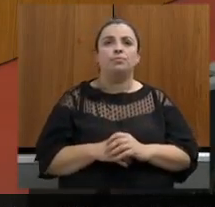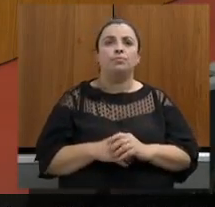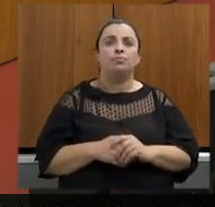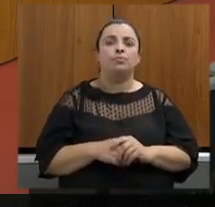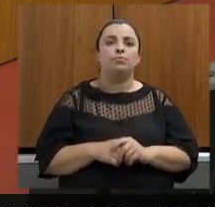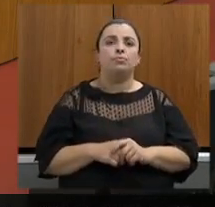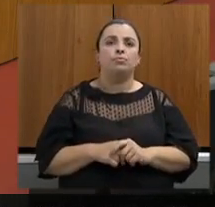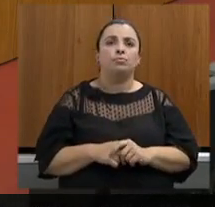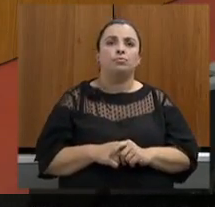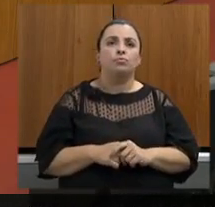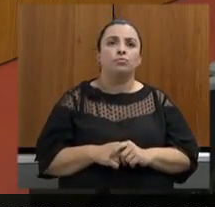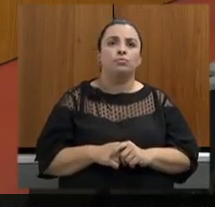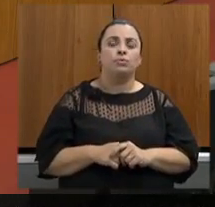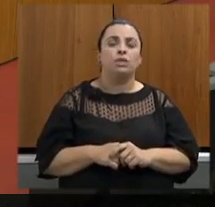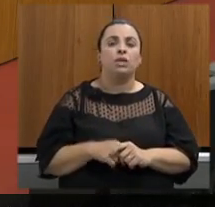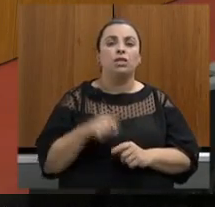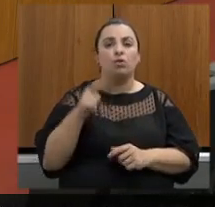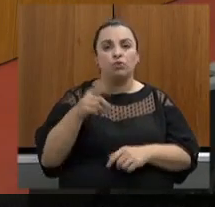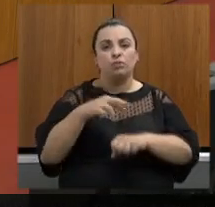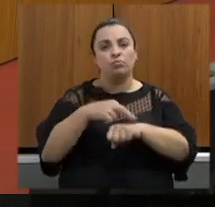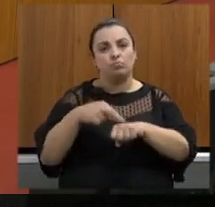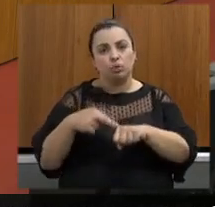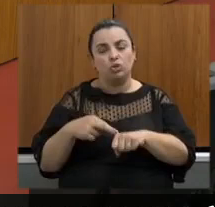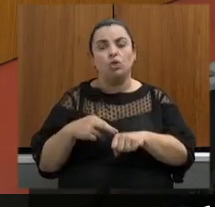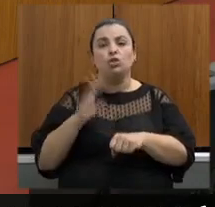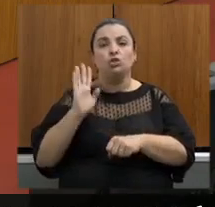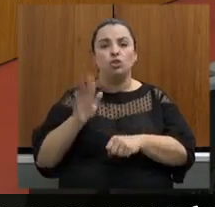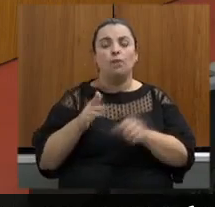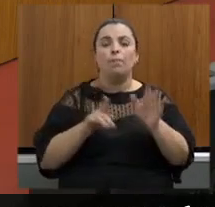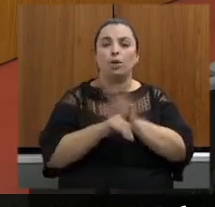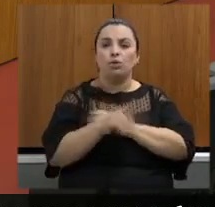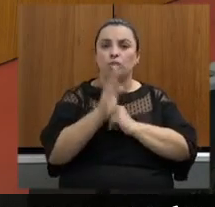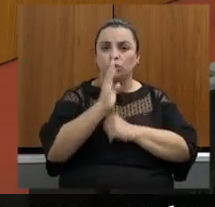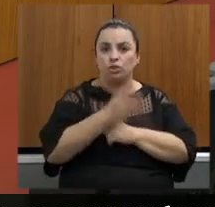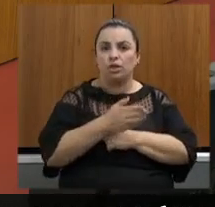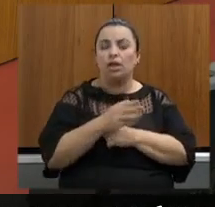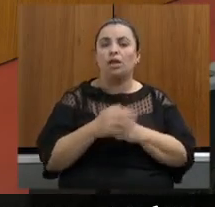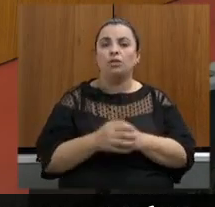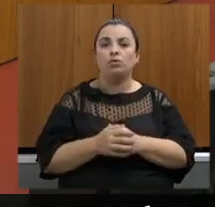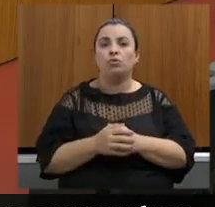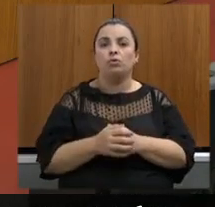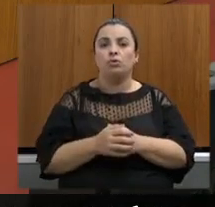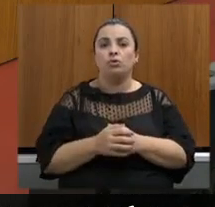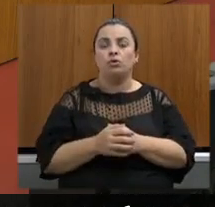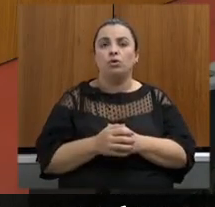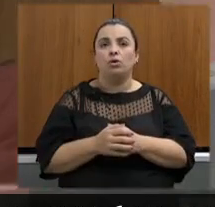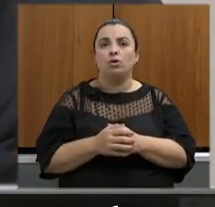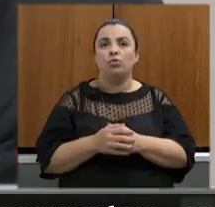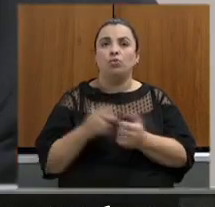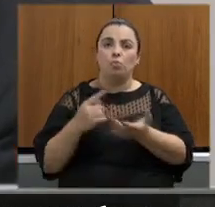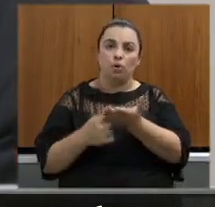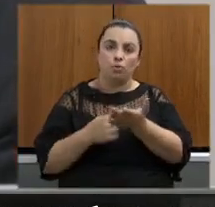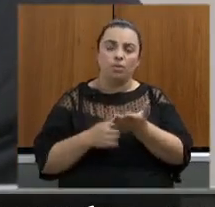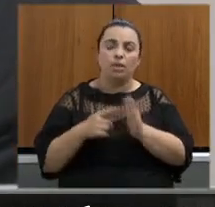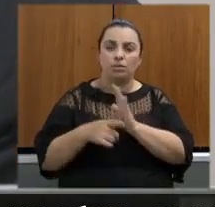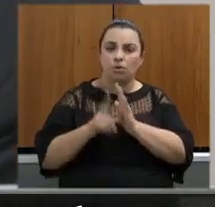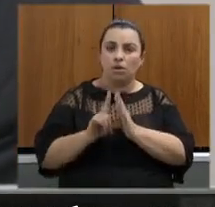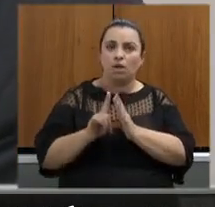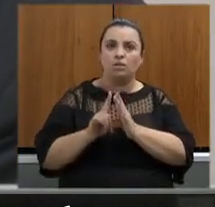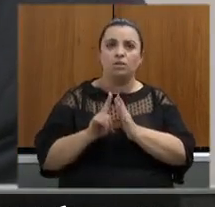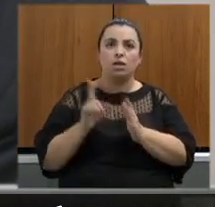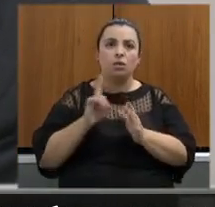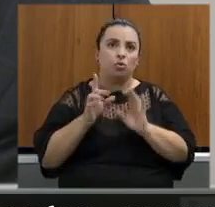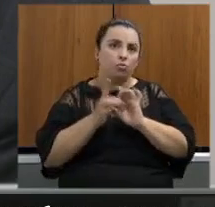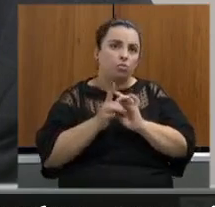duas rodadas portanto não isso não se tratou de uma duas sessão foi foi combinação feita e